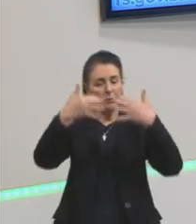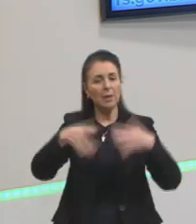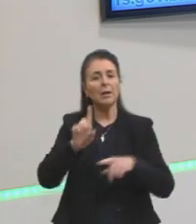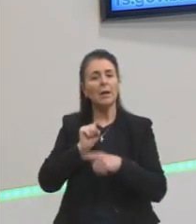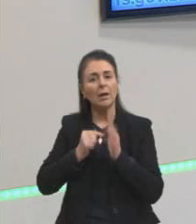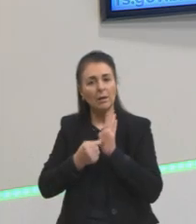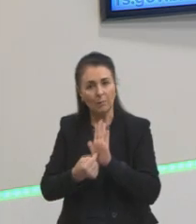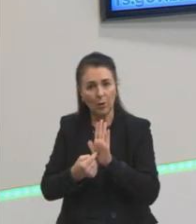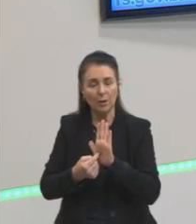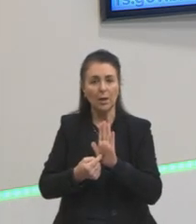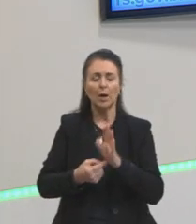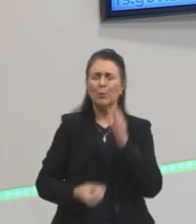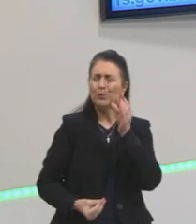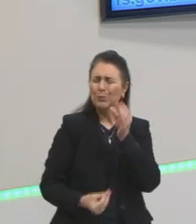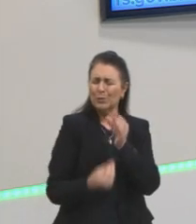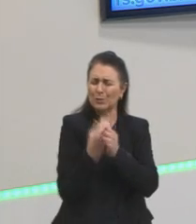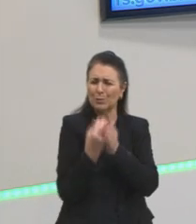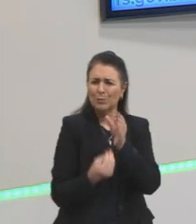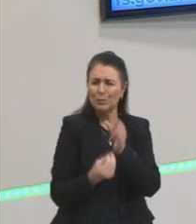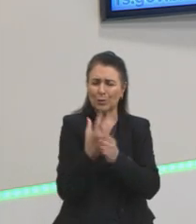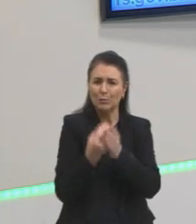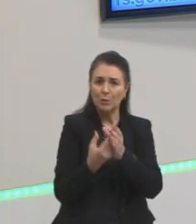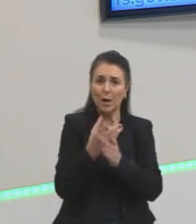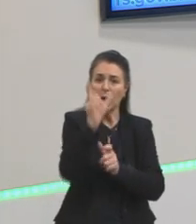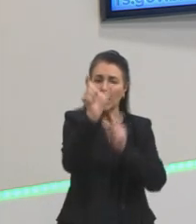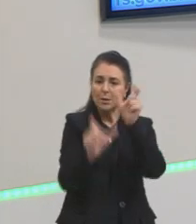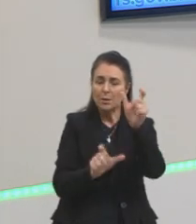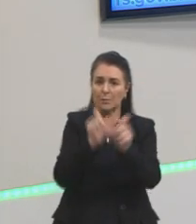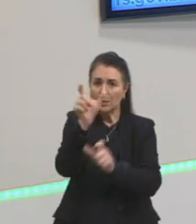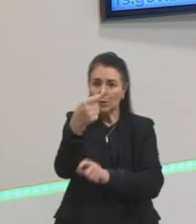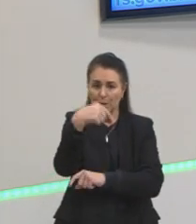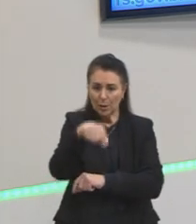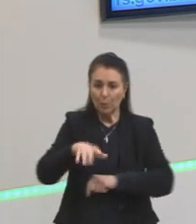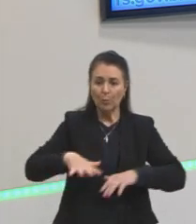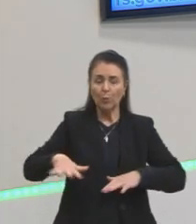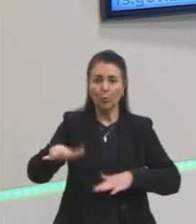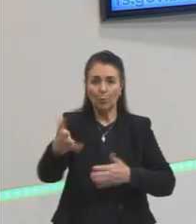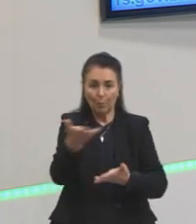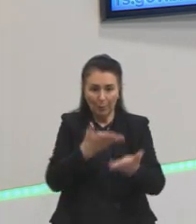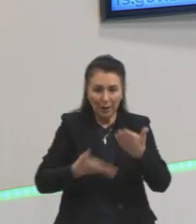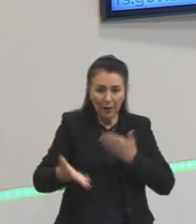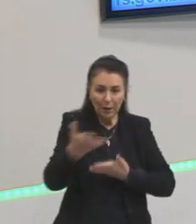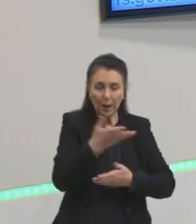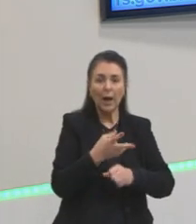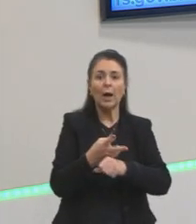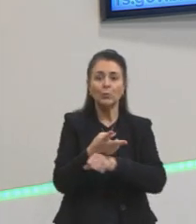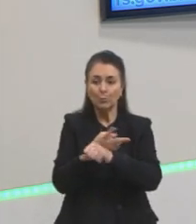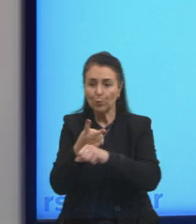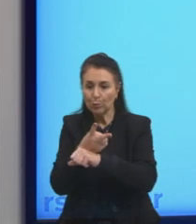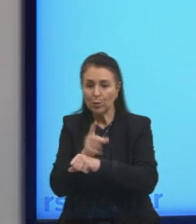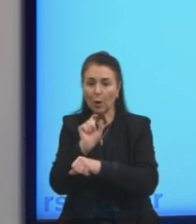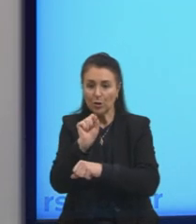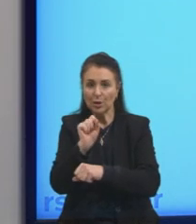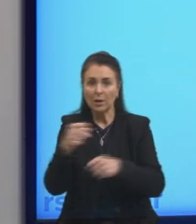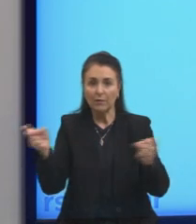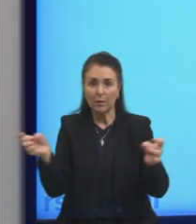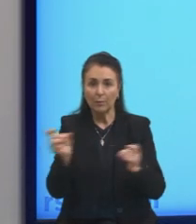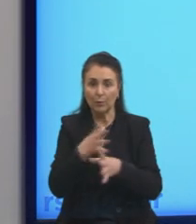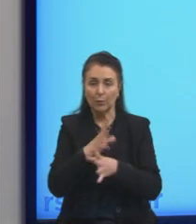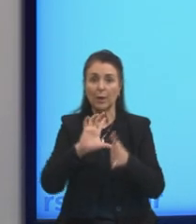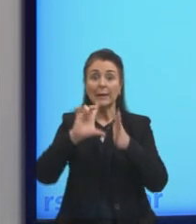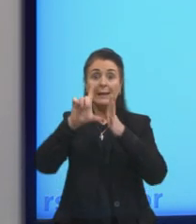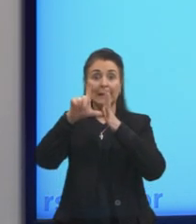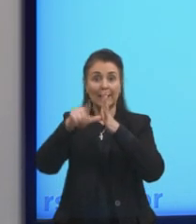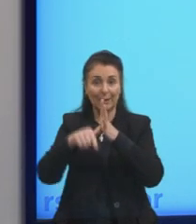estoque né se produzia muito as suas ir buscar no mercado aquilo que já estava produzido na década de 70 80 vai surgiu o